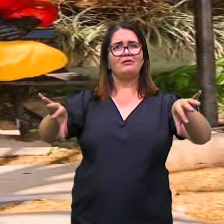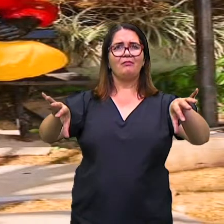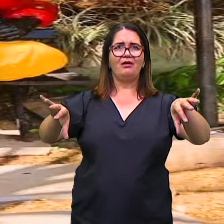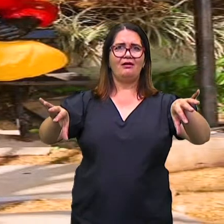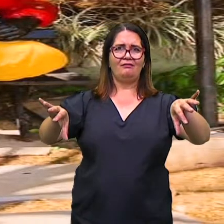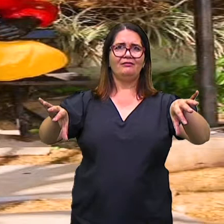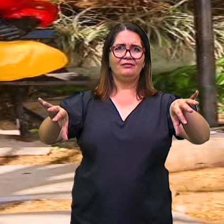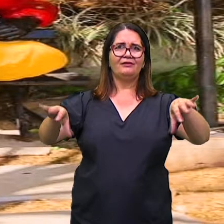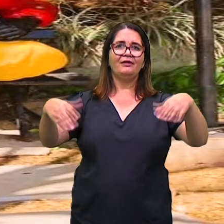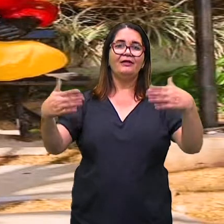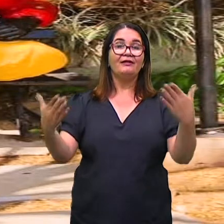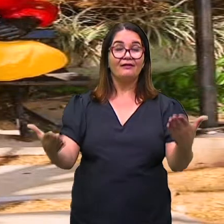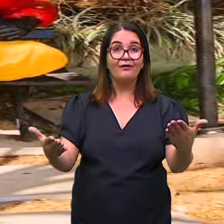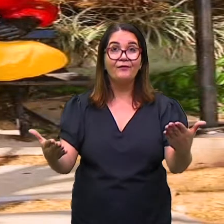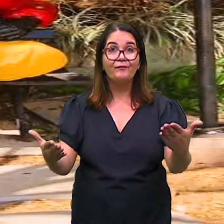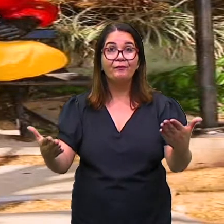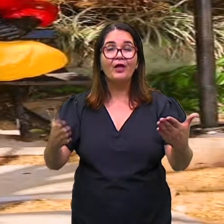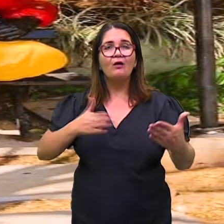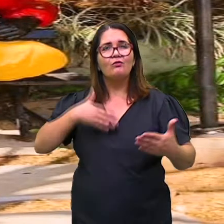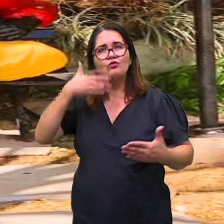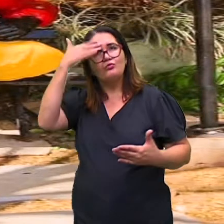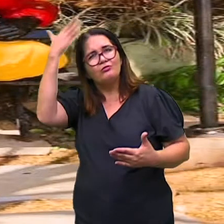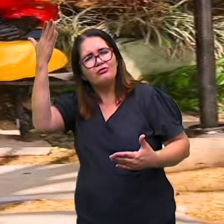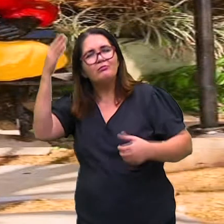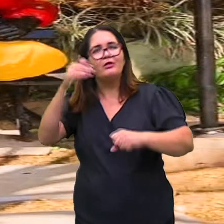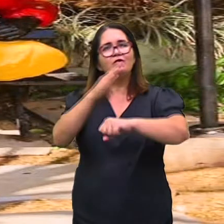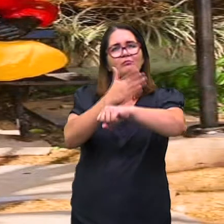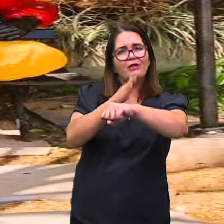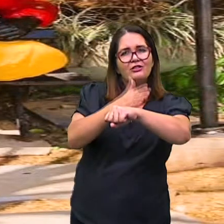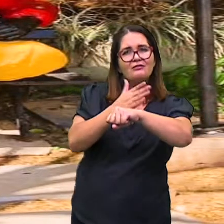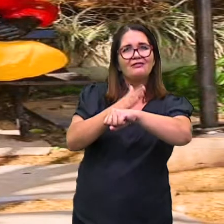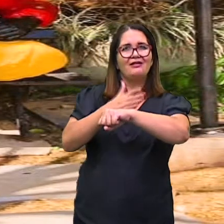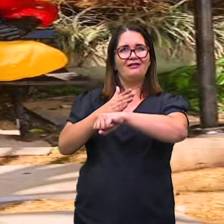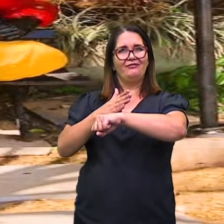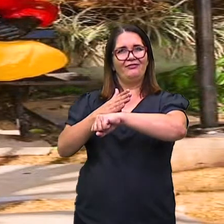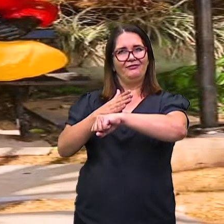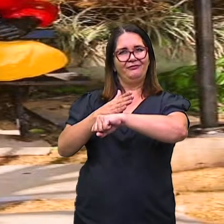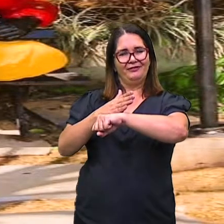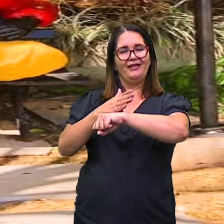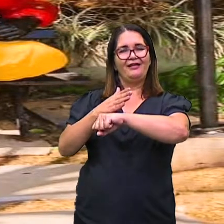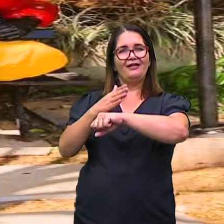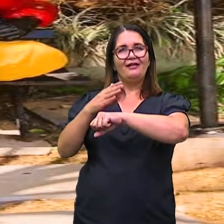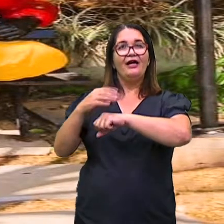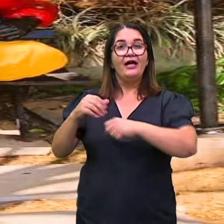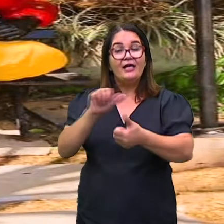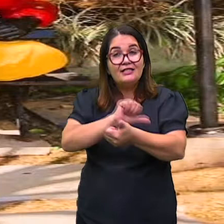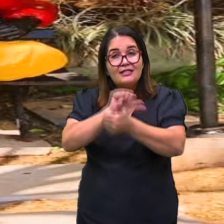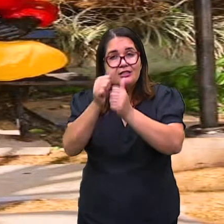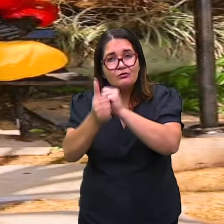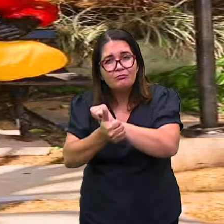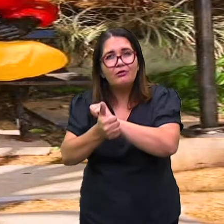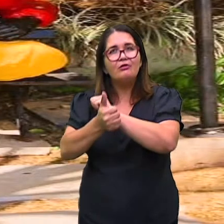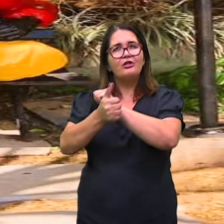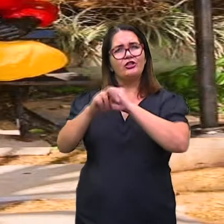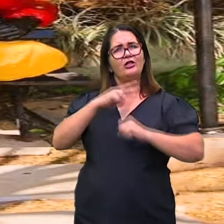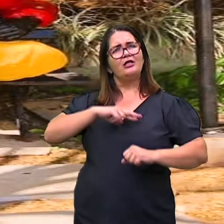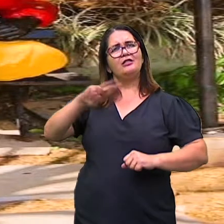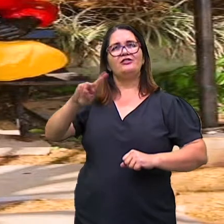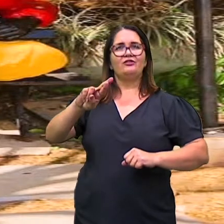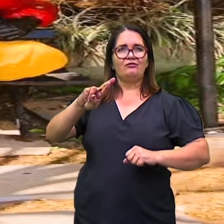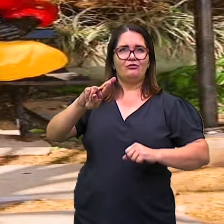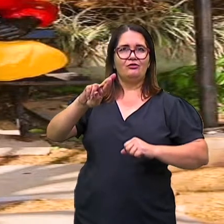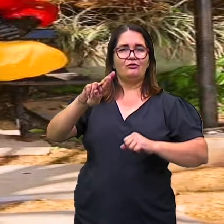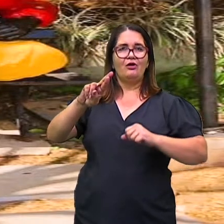beleza do espetáculo e o prazer pela montaria. Então, a festa de Pirenópolis nada tem a ver